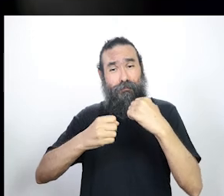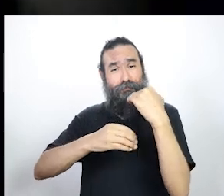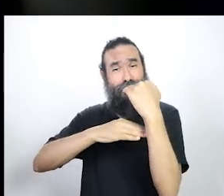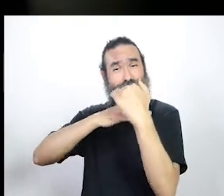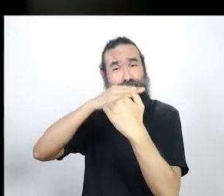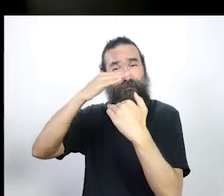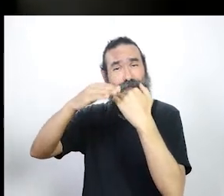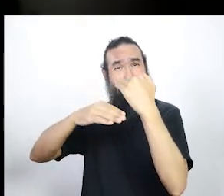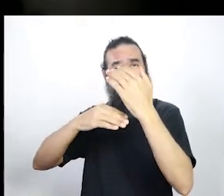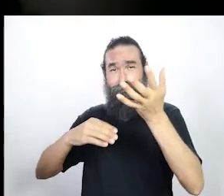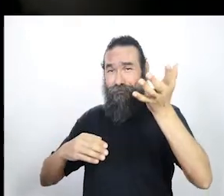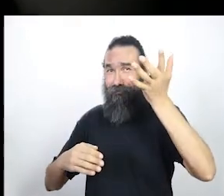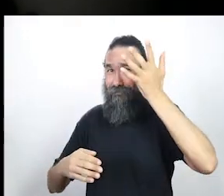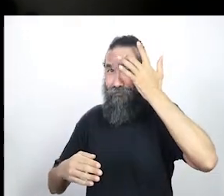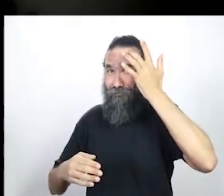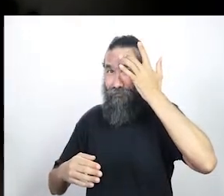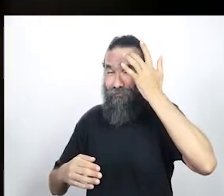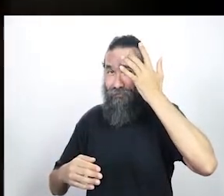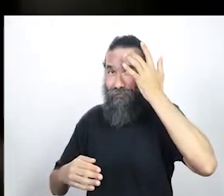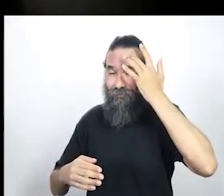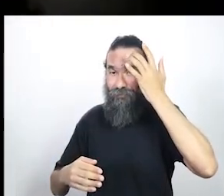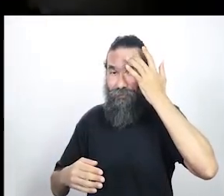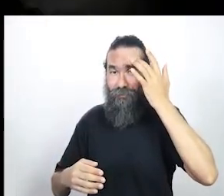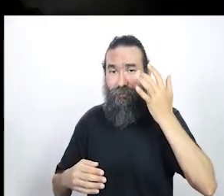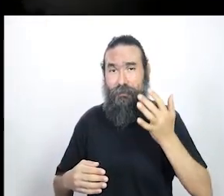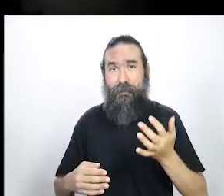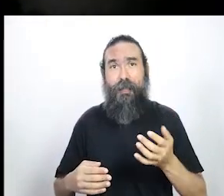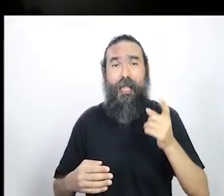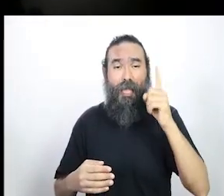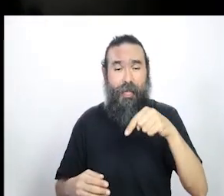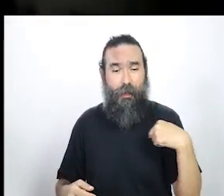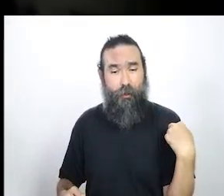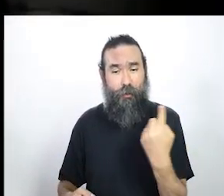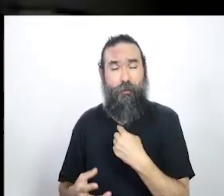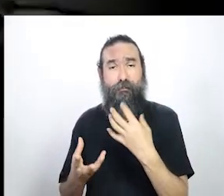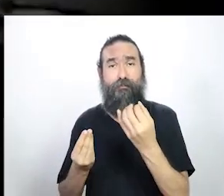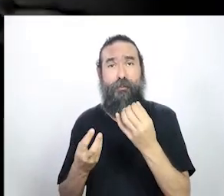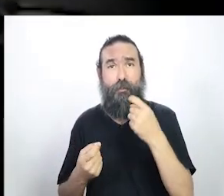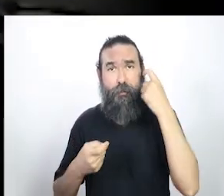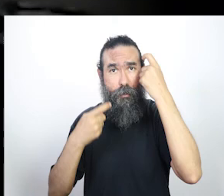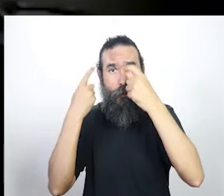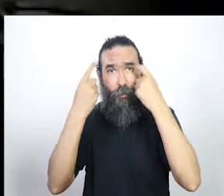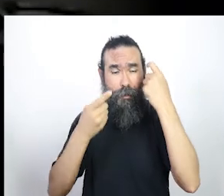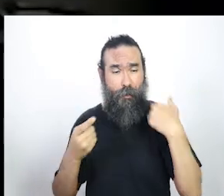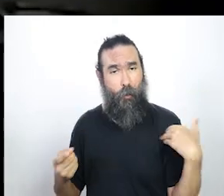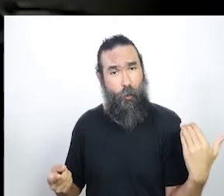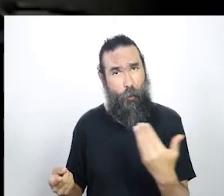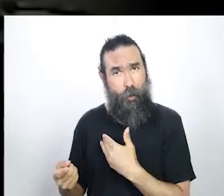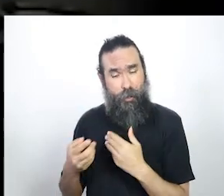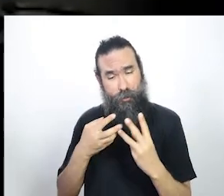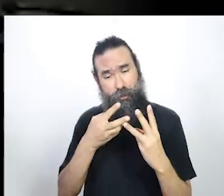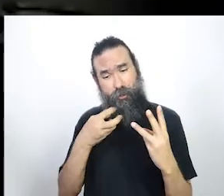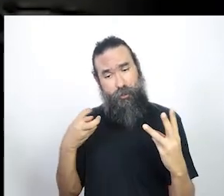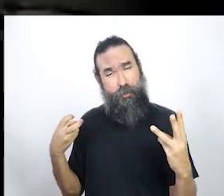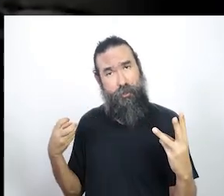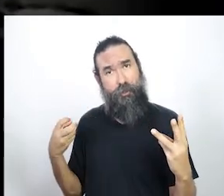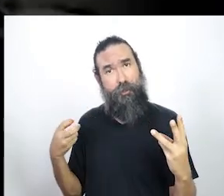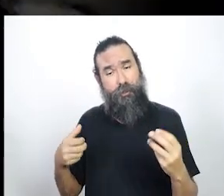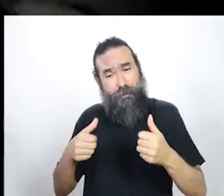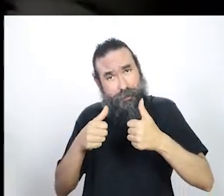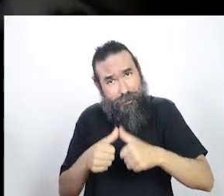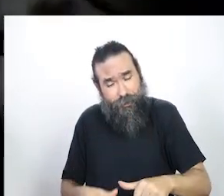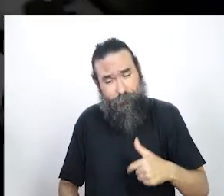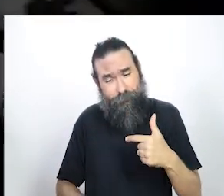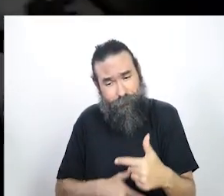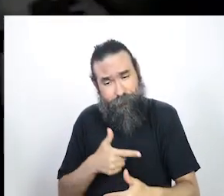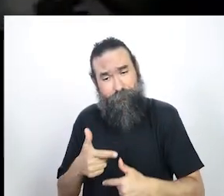grande de desenvolvimento ligado a um bem viver, sabe? É uma preocupação muito grande da gente enquanto indígena.